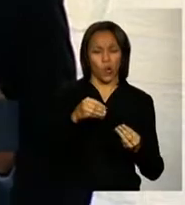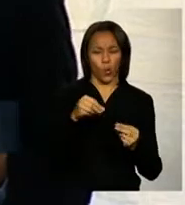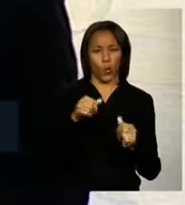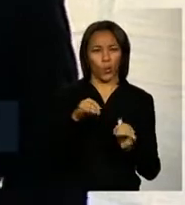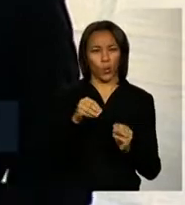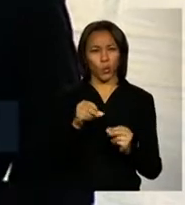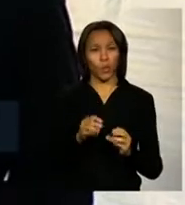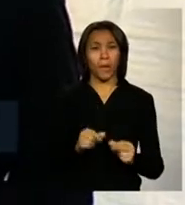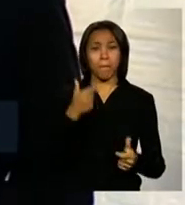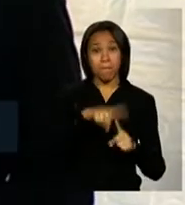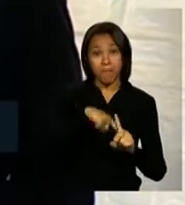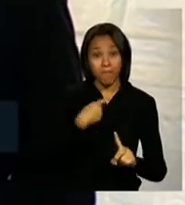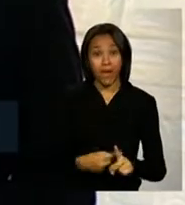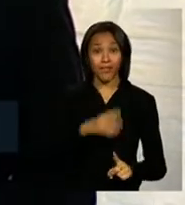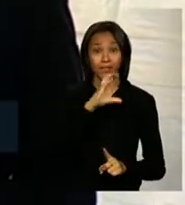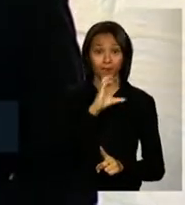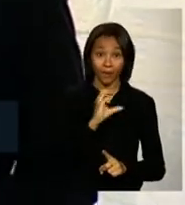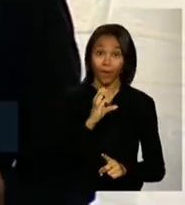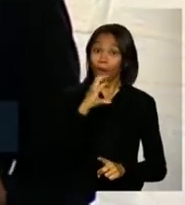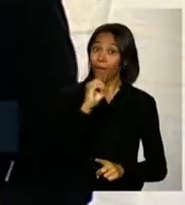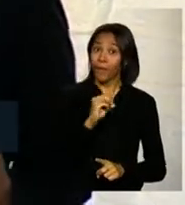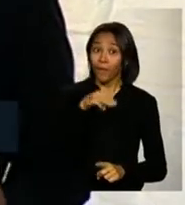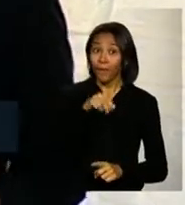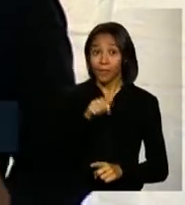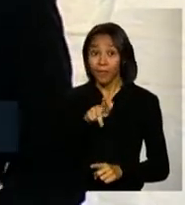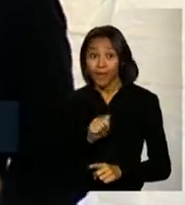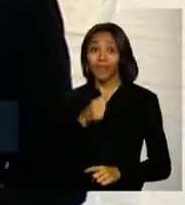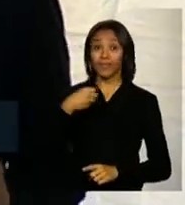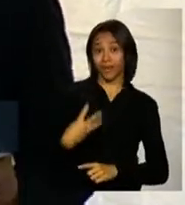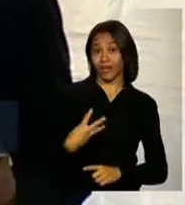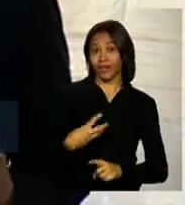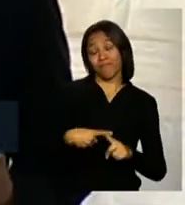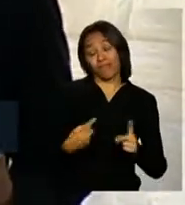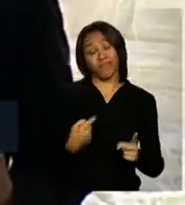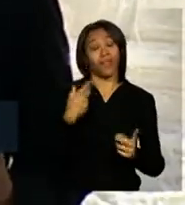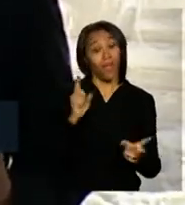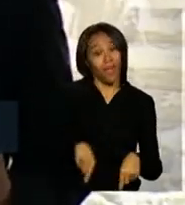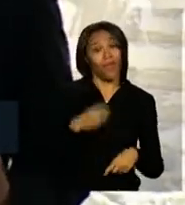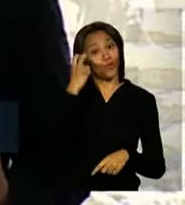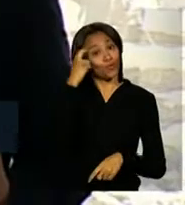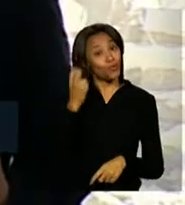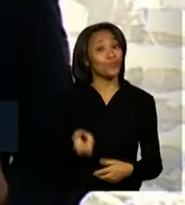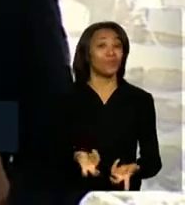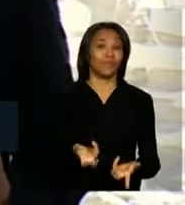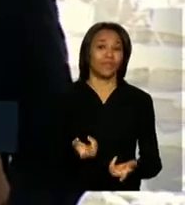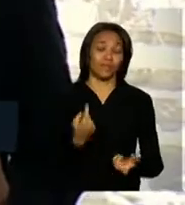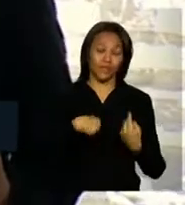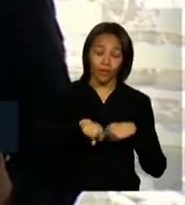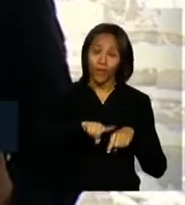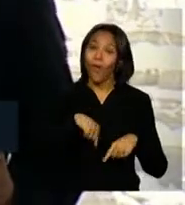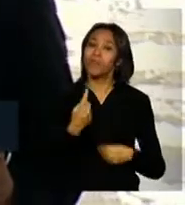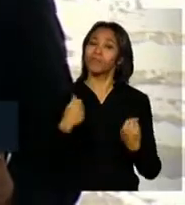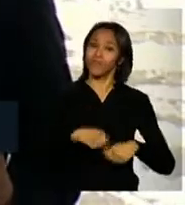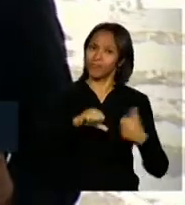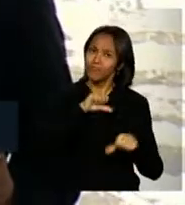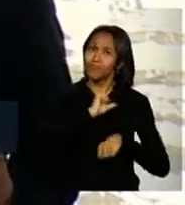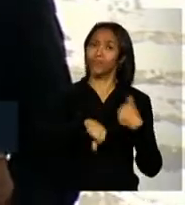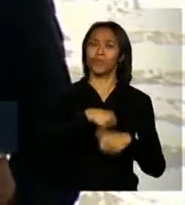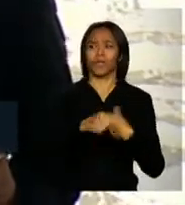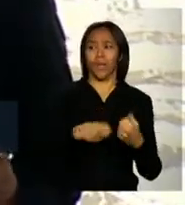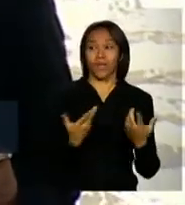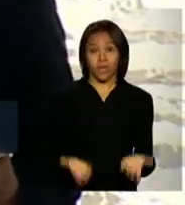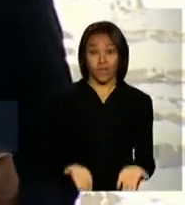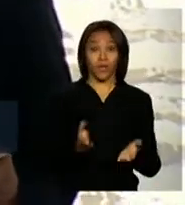ômega 3 Mas é uma coisa cultural que nós precisamos terminar E aí